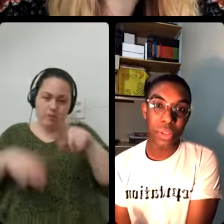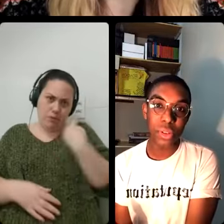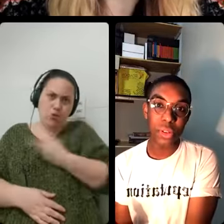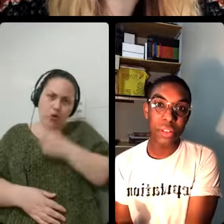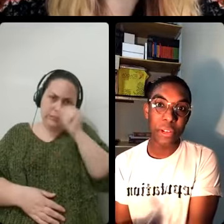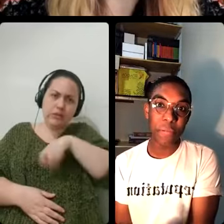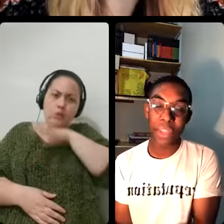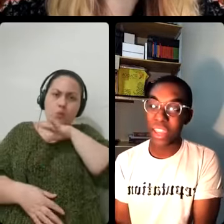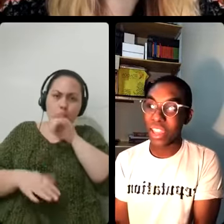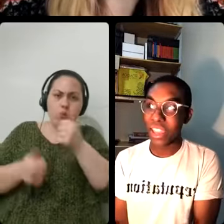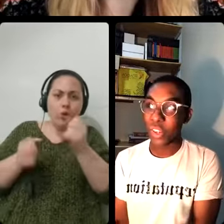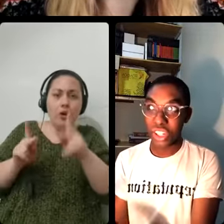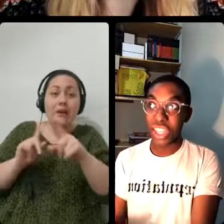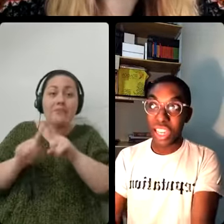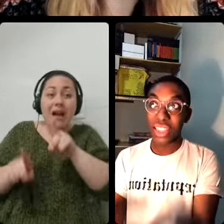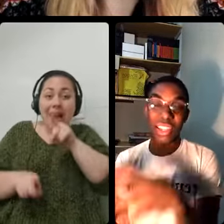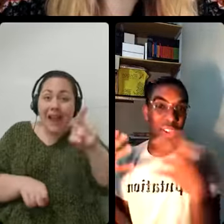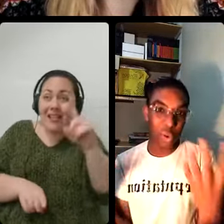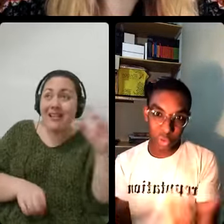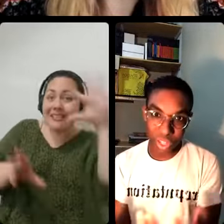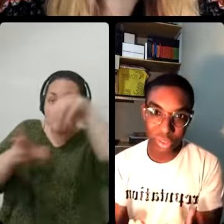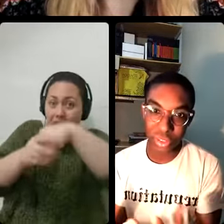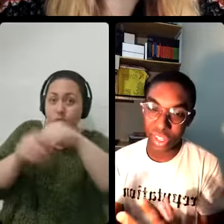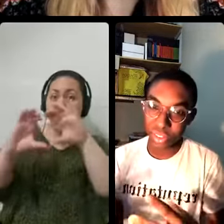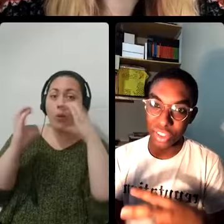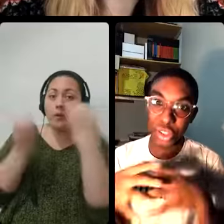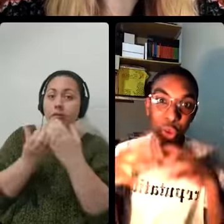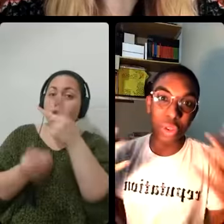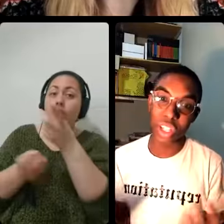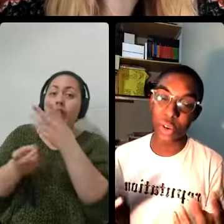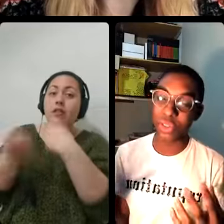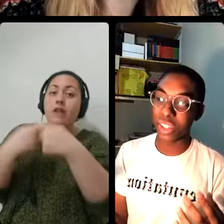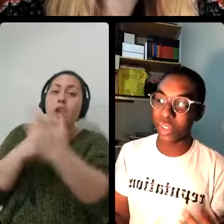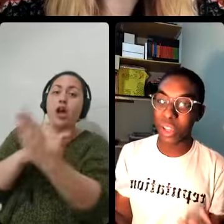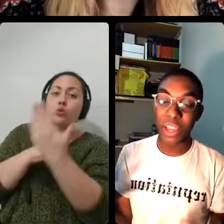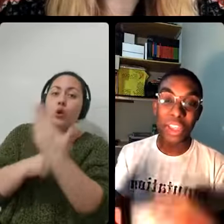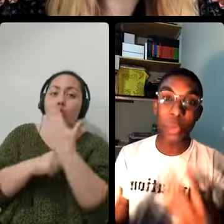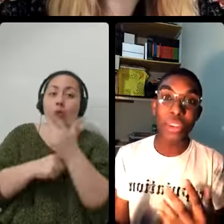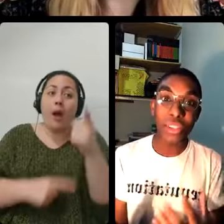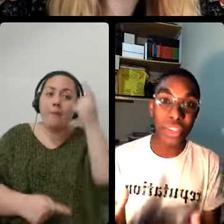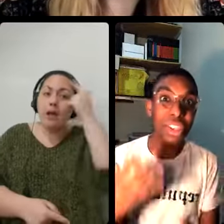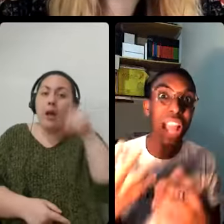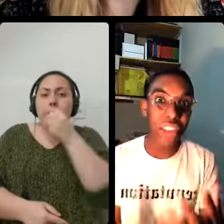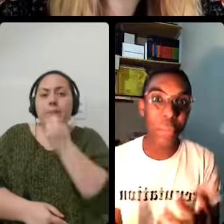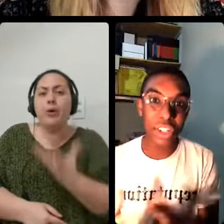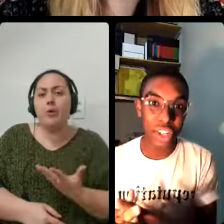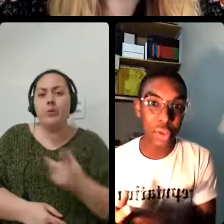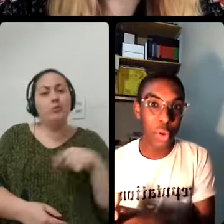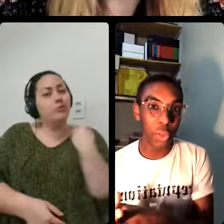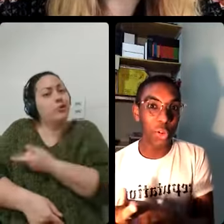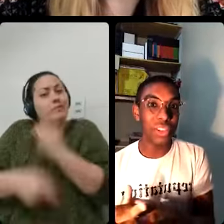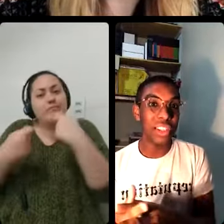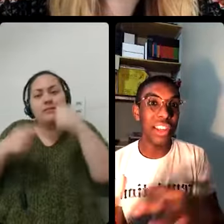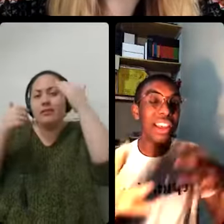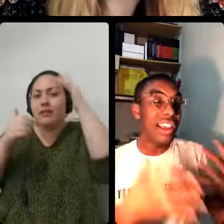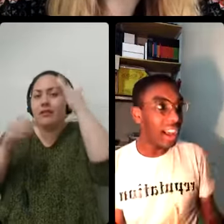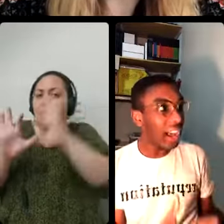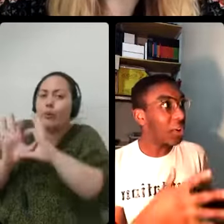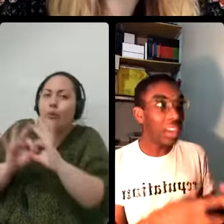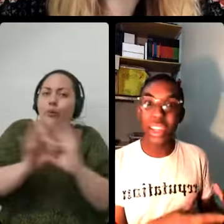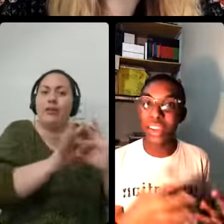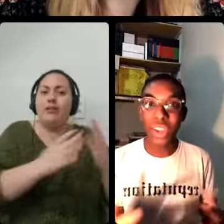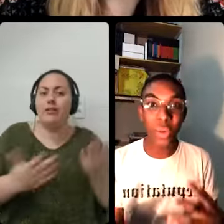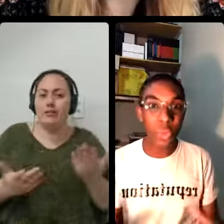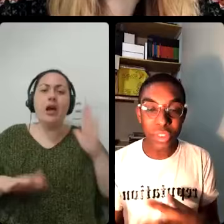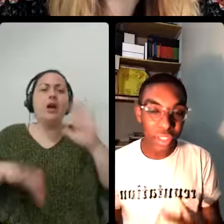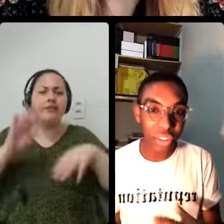para aquela pessoa, né? Então a gente tem que entender o contexto social de tudo que está acontecendo. Então muitas vezes chegavam pra gente no Rondon assim: "Ah,